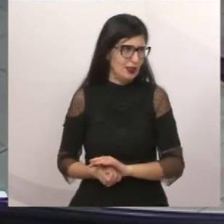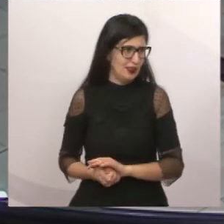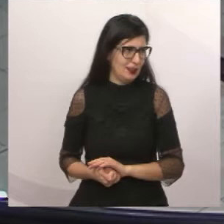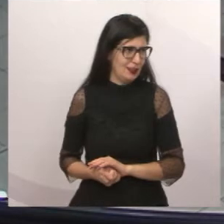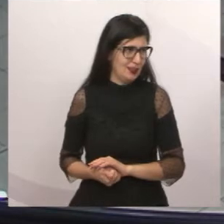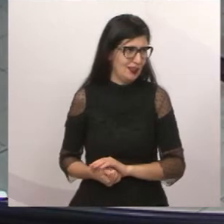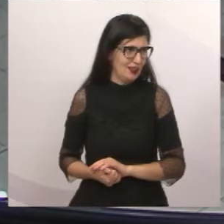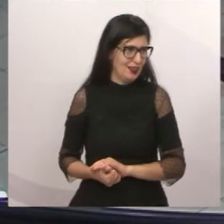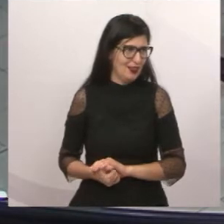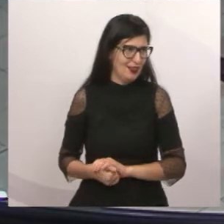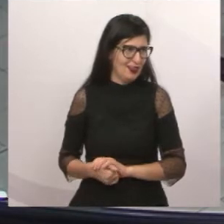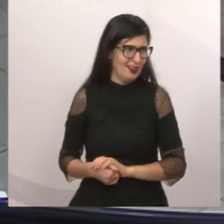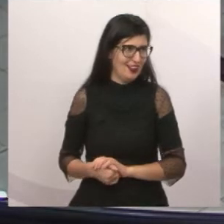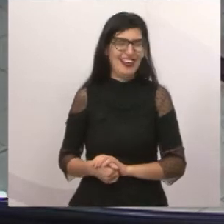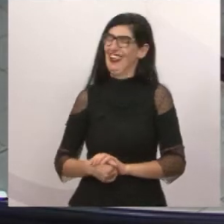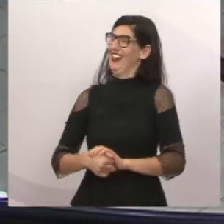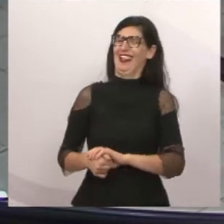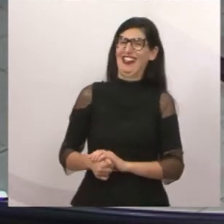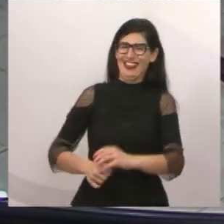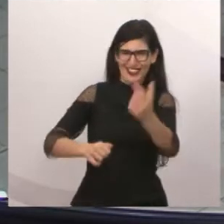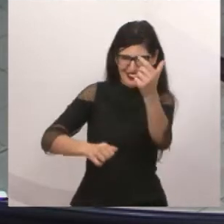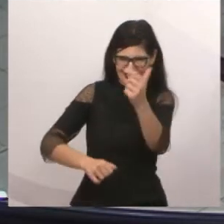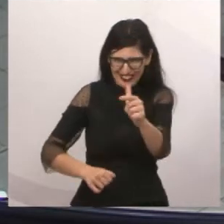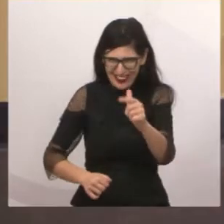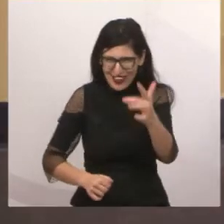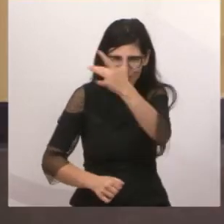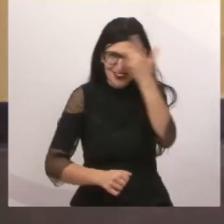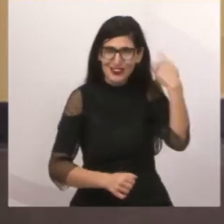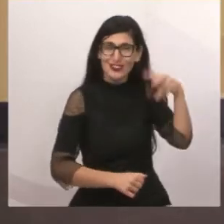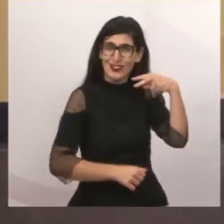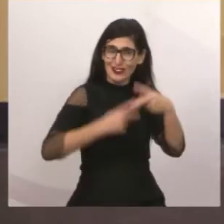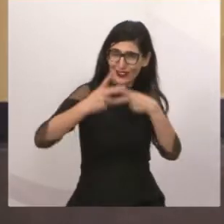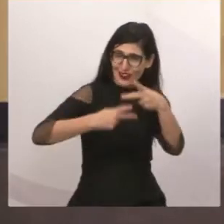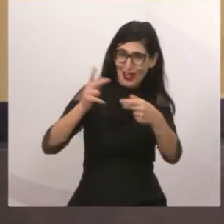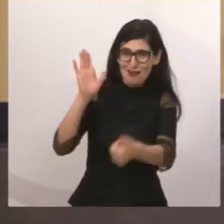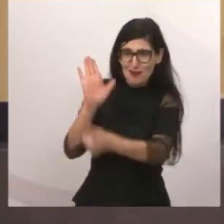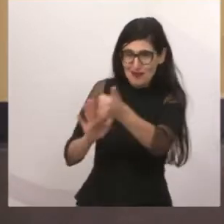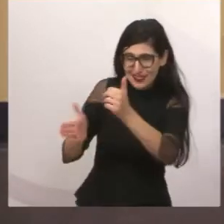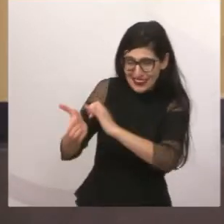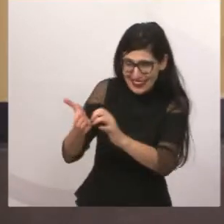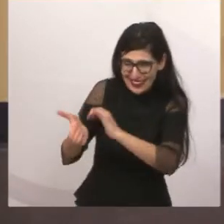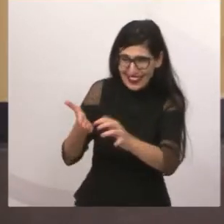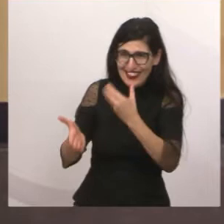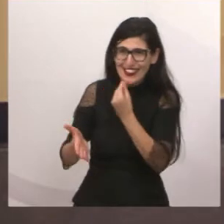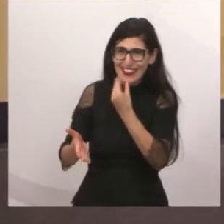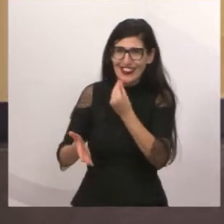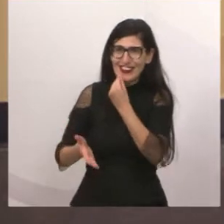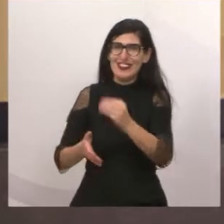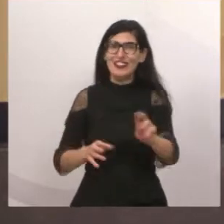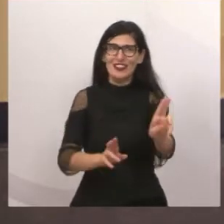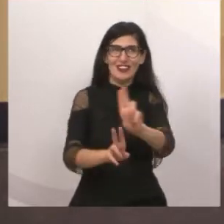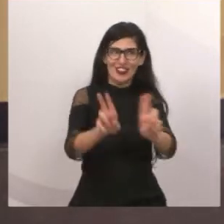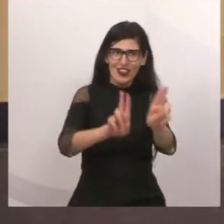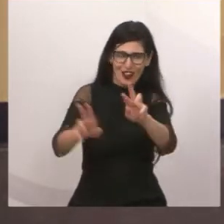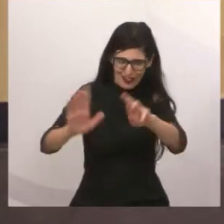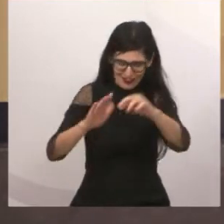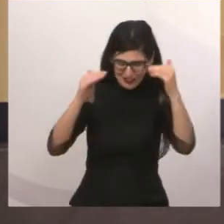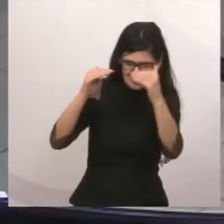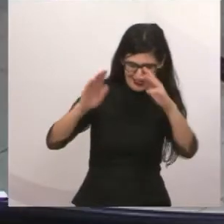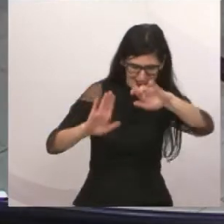Não havendo mais nenhum vereador desejando discutir a matéria, peço ao primeiro secretário que proceda à votação nominal do projeto na forma